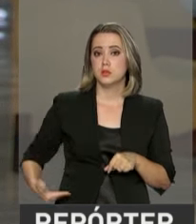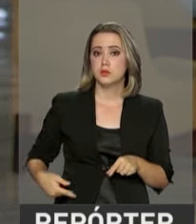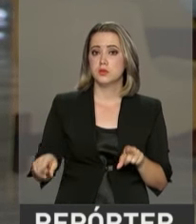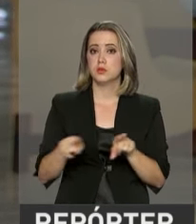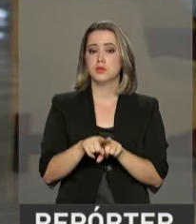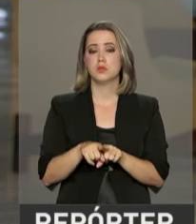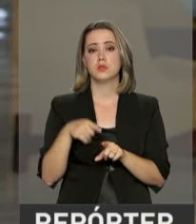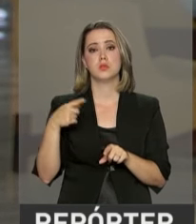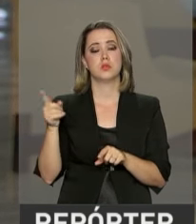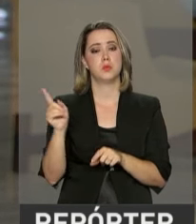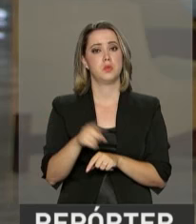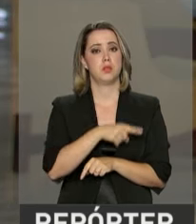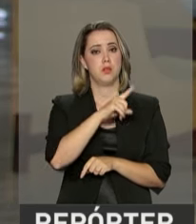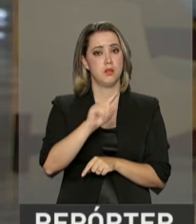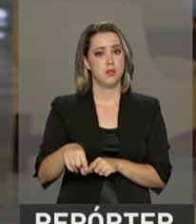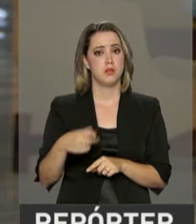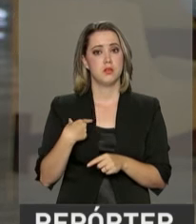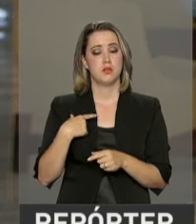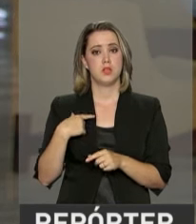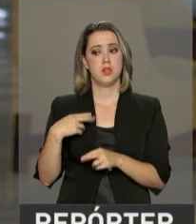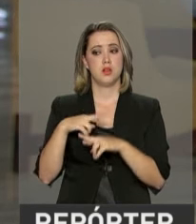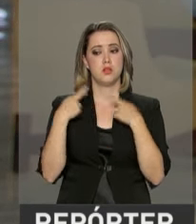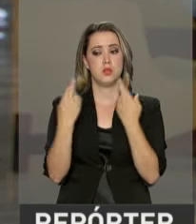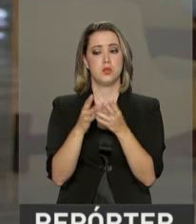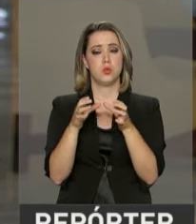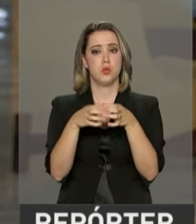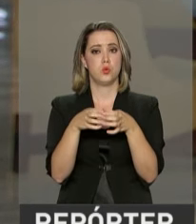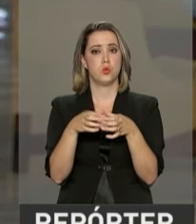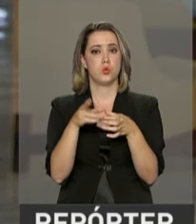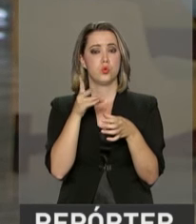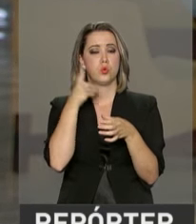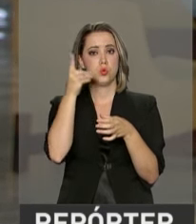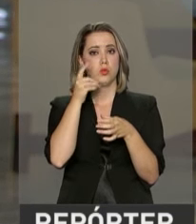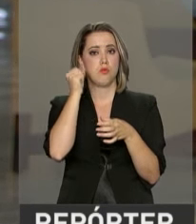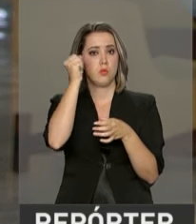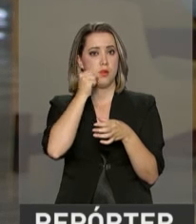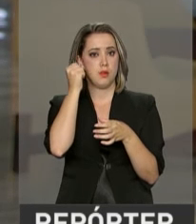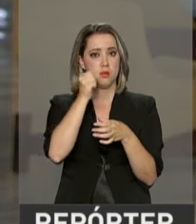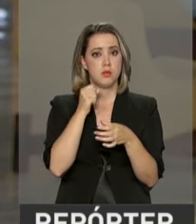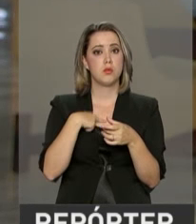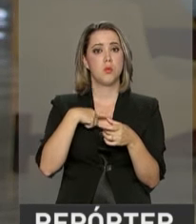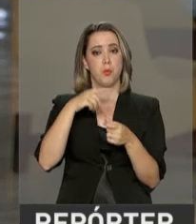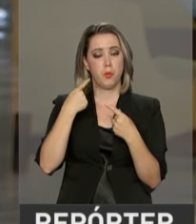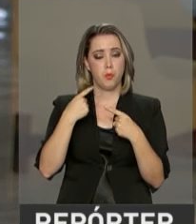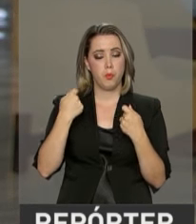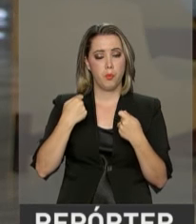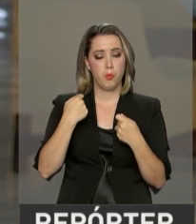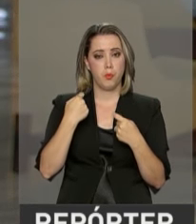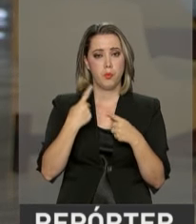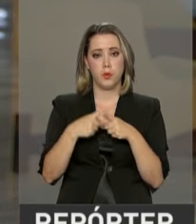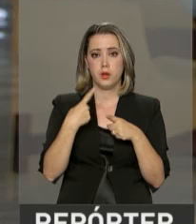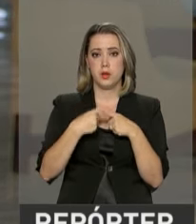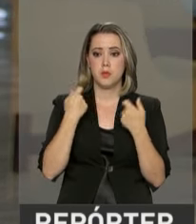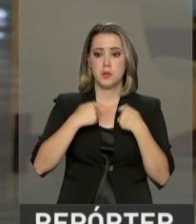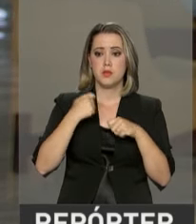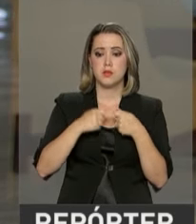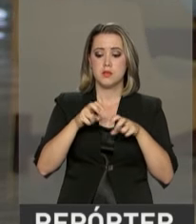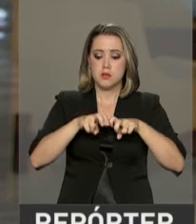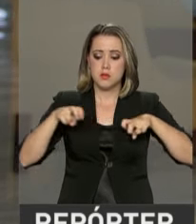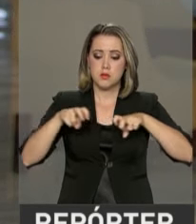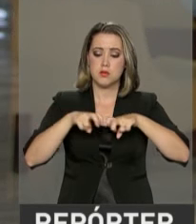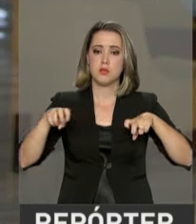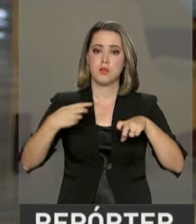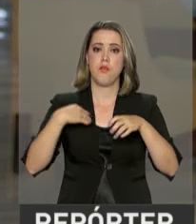suspender o atendimento aos parlamentares para garantir que eles estejam no plenário da câmara dos deputados participando das discussões e da